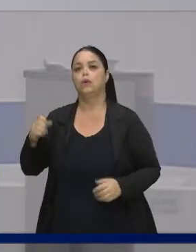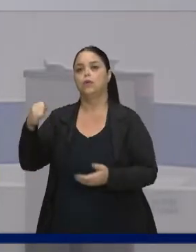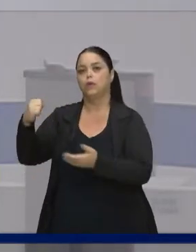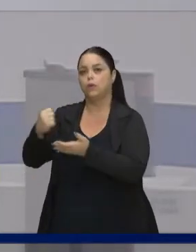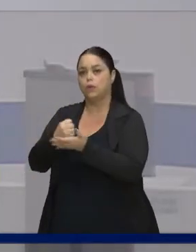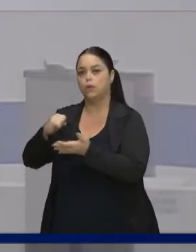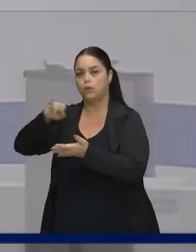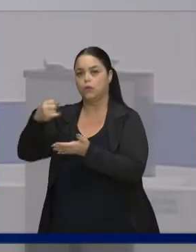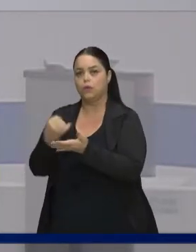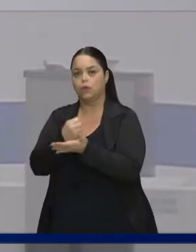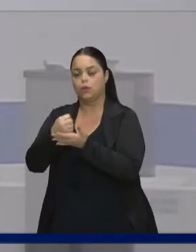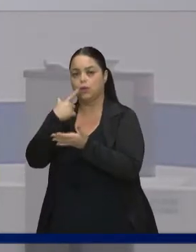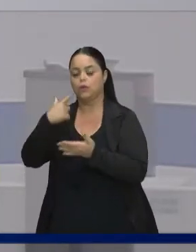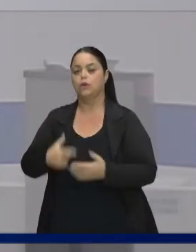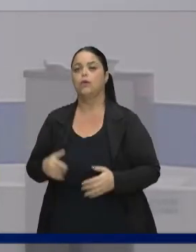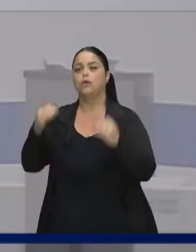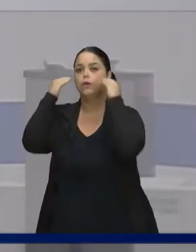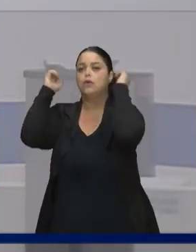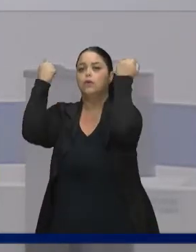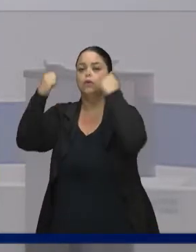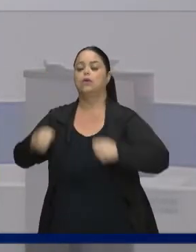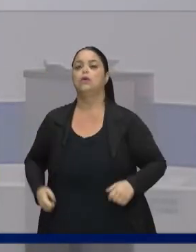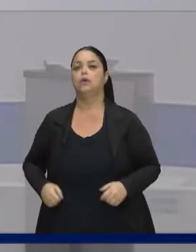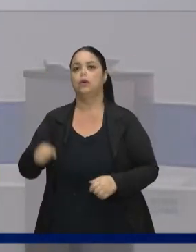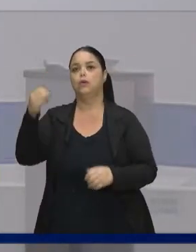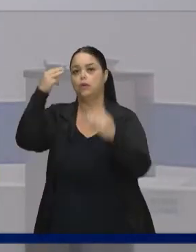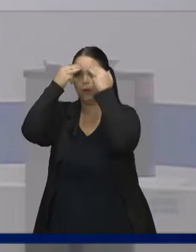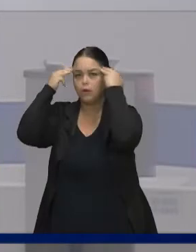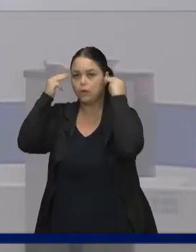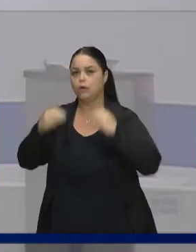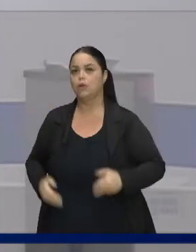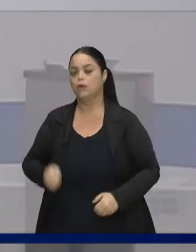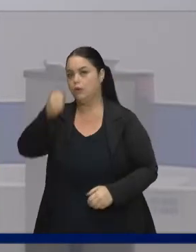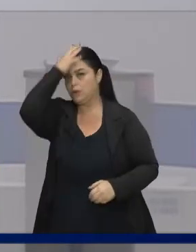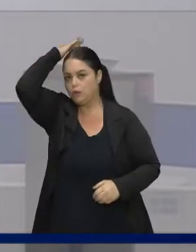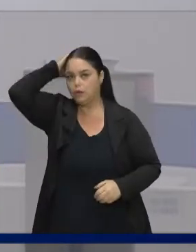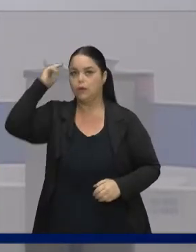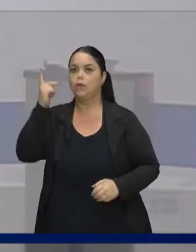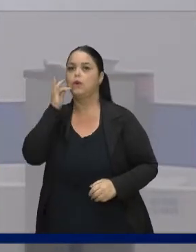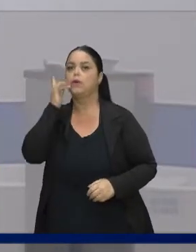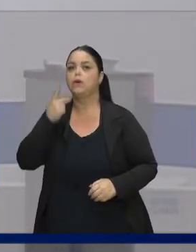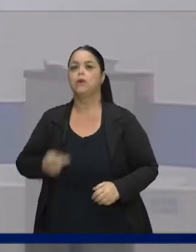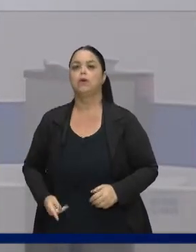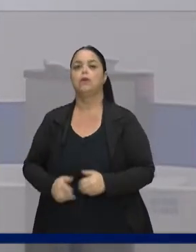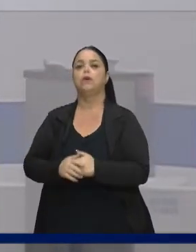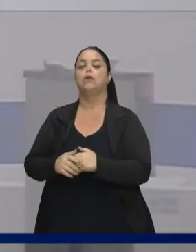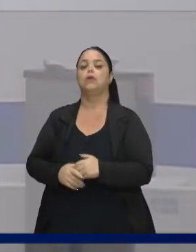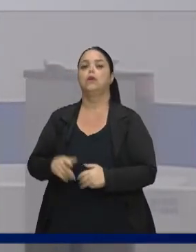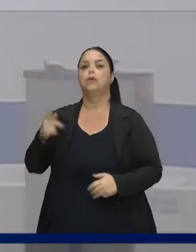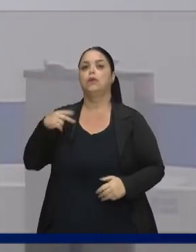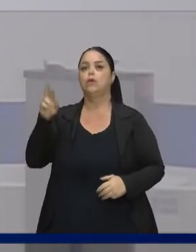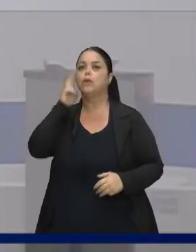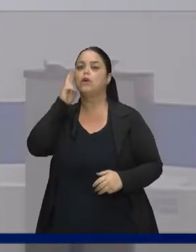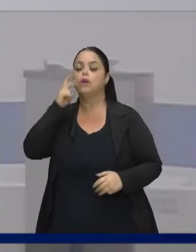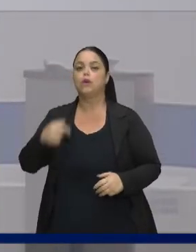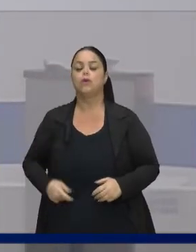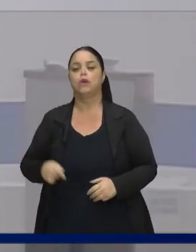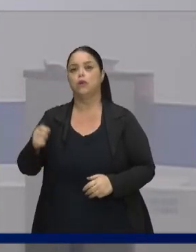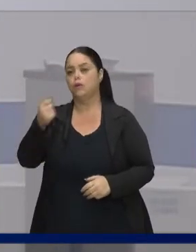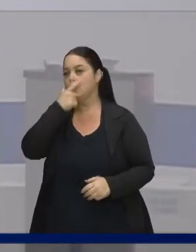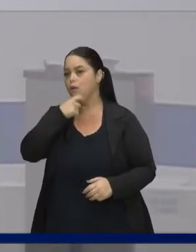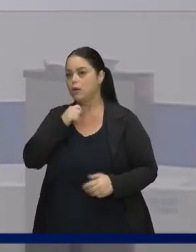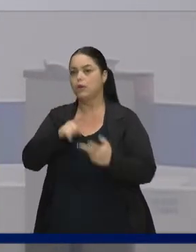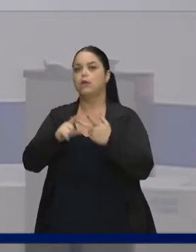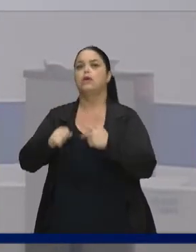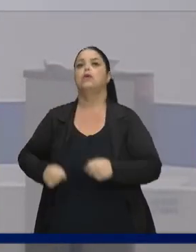Lino Bispo, Marcão da Academia, Marcelo Garcia, Milton Vieira Filho, Rafael Pascucci, Renato Santiago, Roberto Chagas, Roberto Eleve,